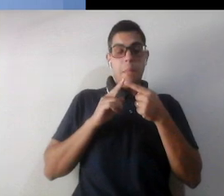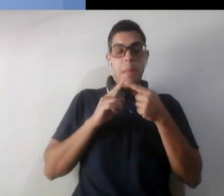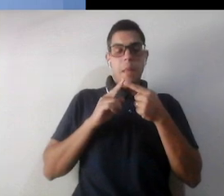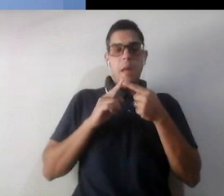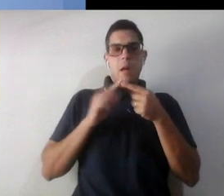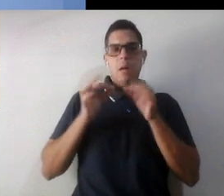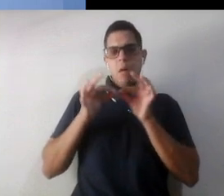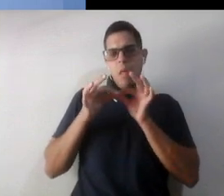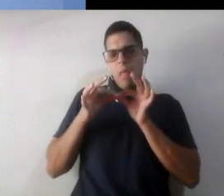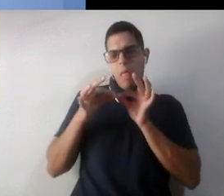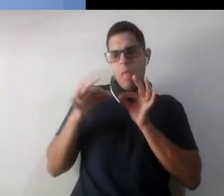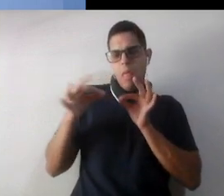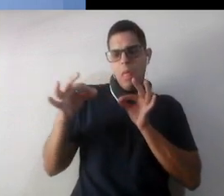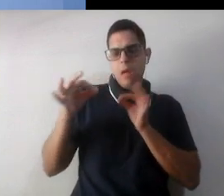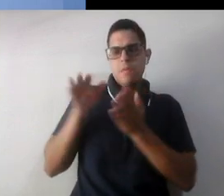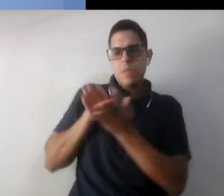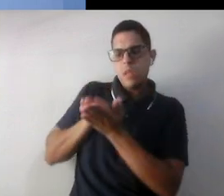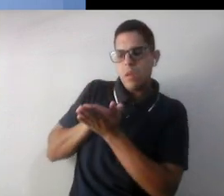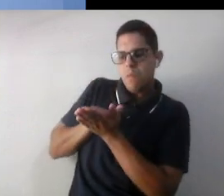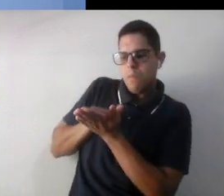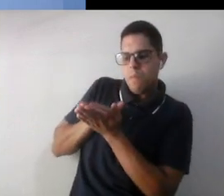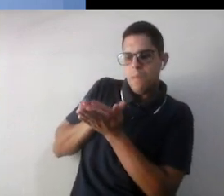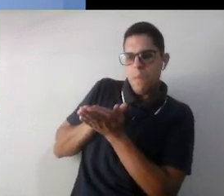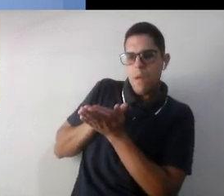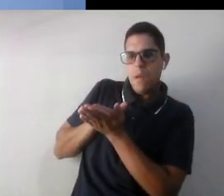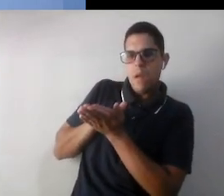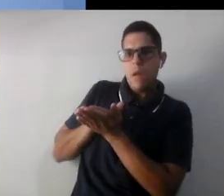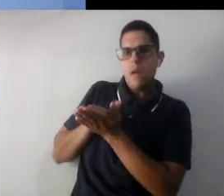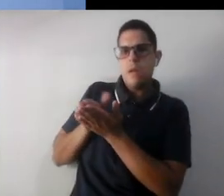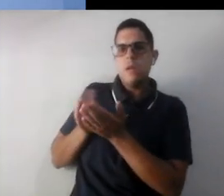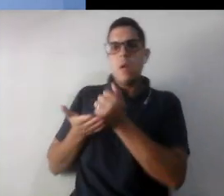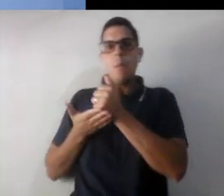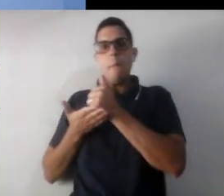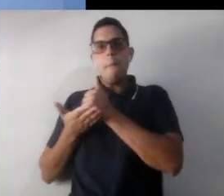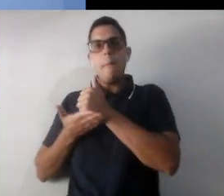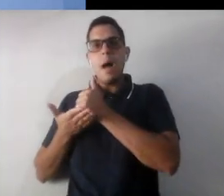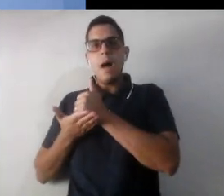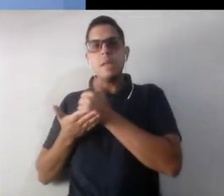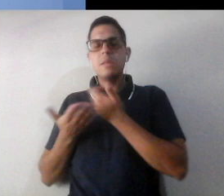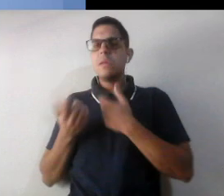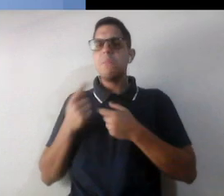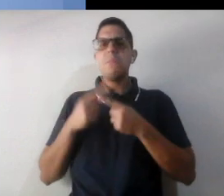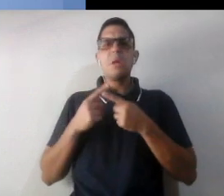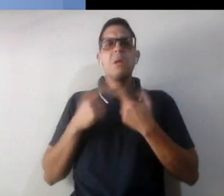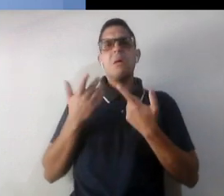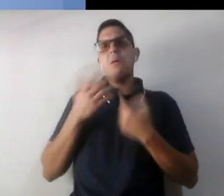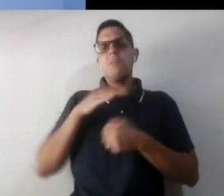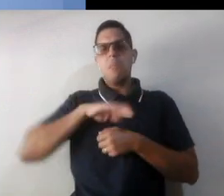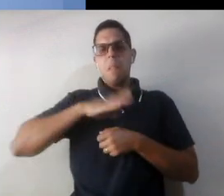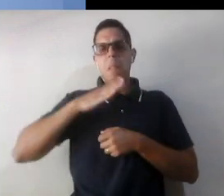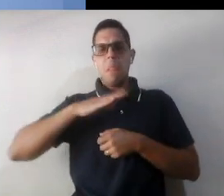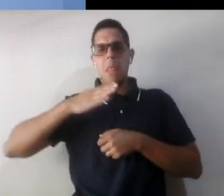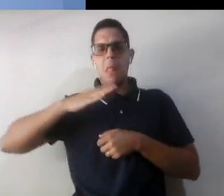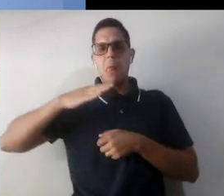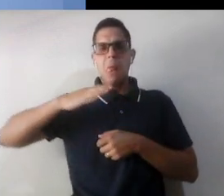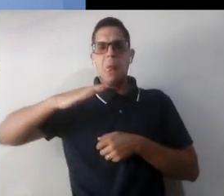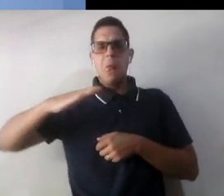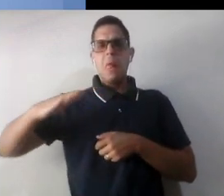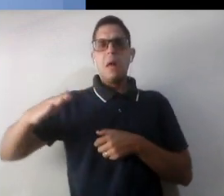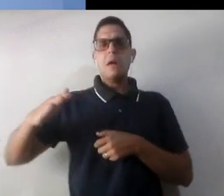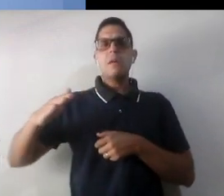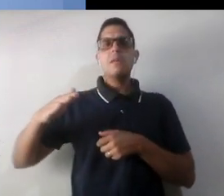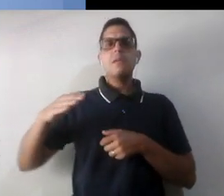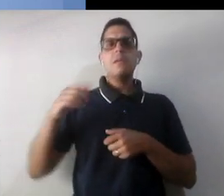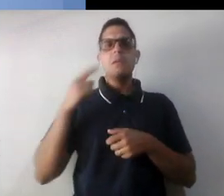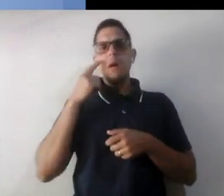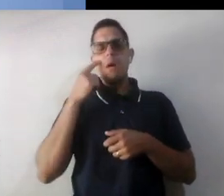no solo. Por que não se deve fazer isso? Como o terreno é irregular, a fita acompanhará estas